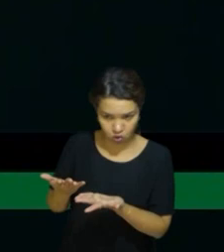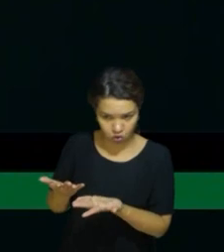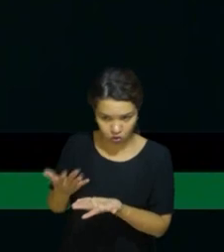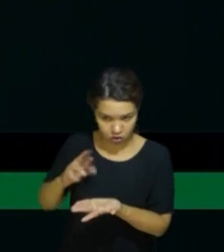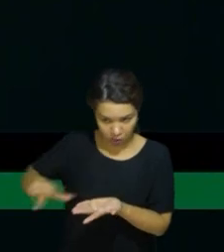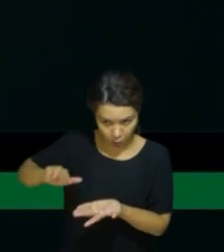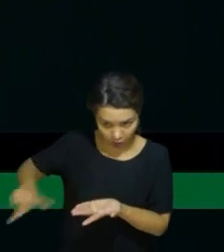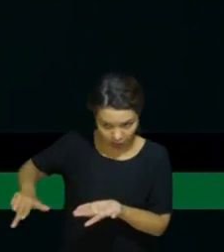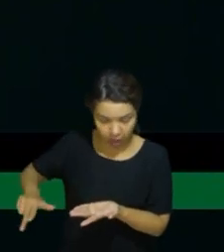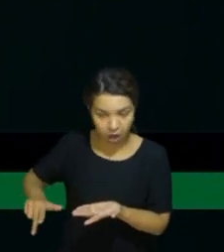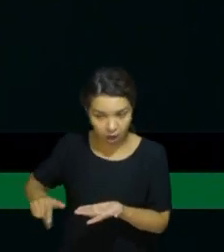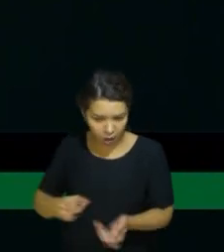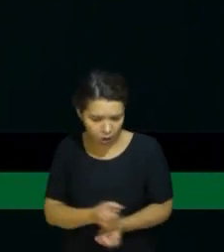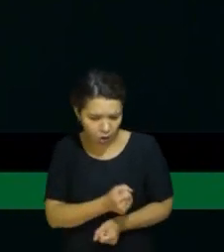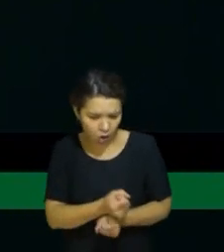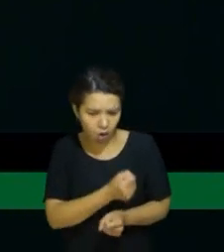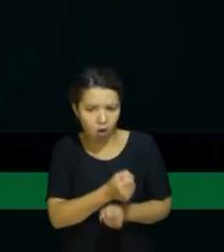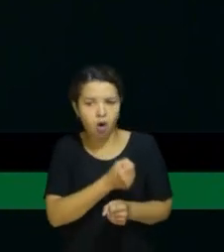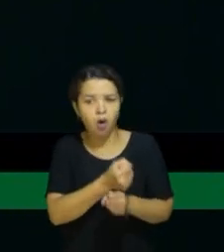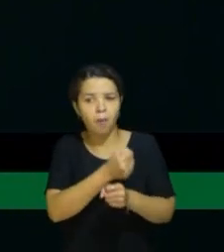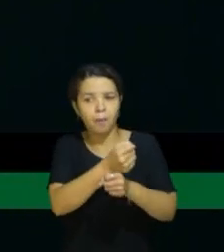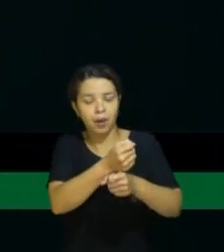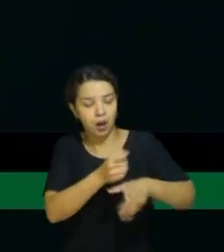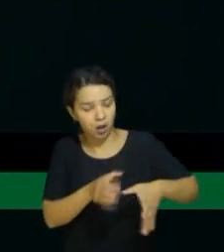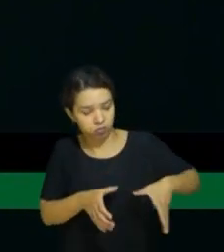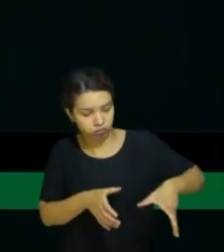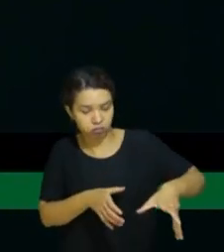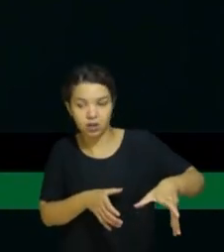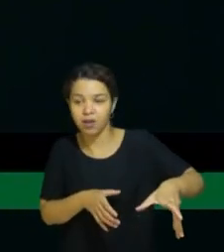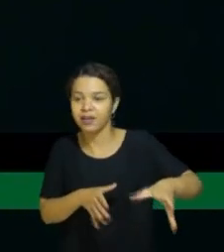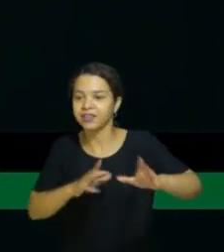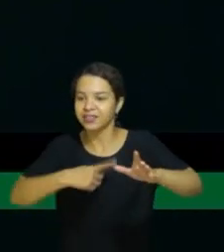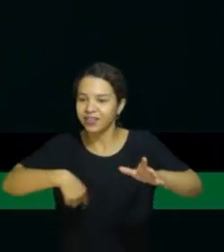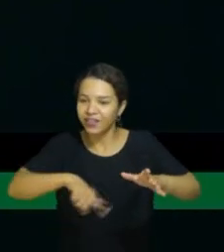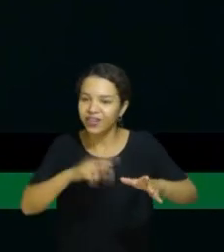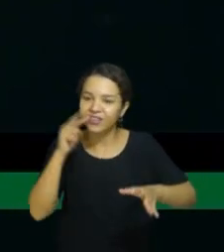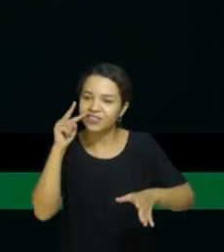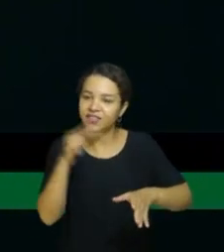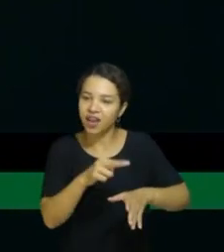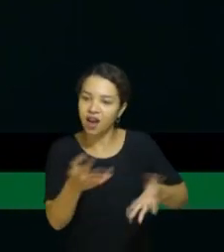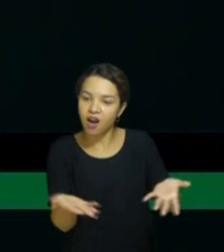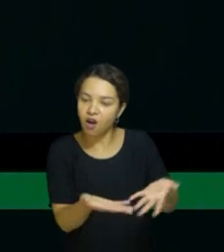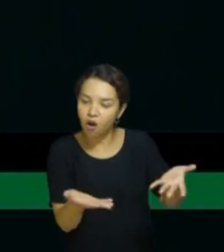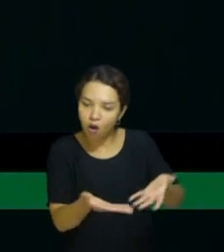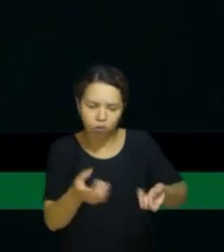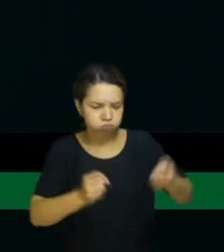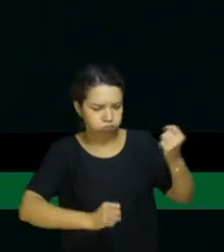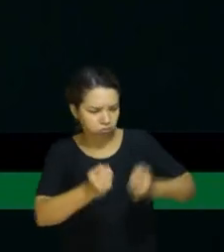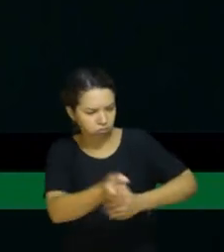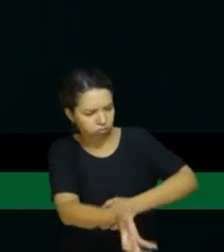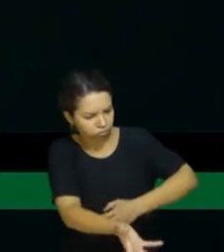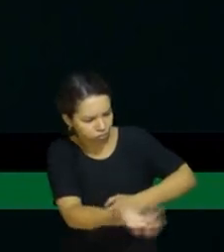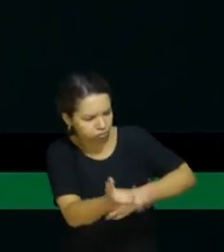um sonho antigo da comunidade que a gente passa ali vê as máquinas trabalhando Prefeito Mário del Brand executando essa